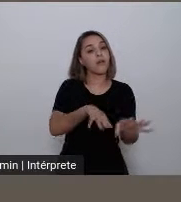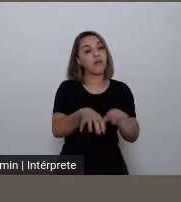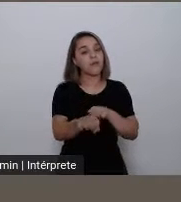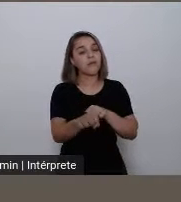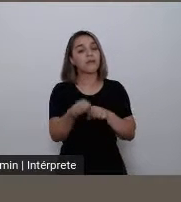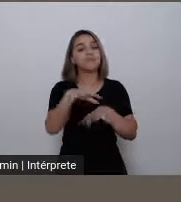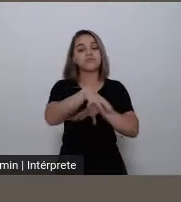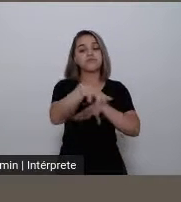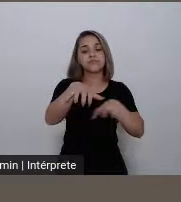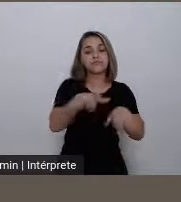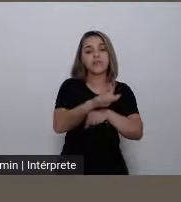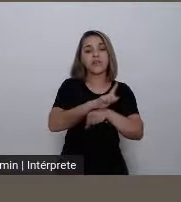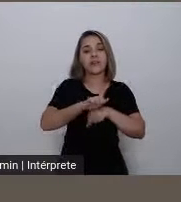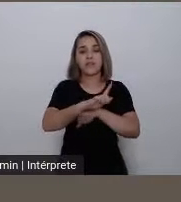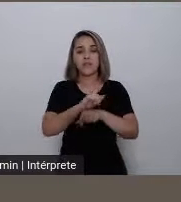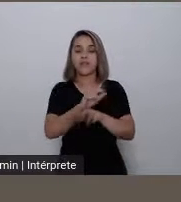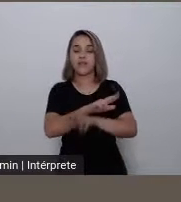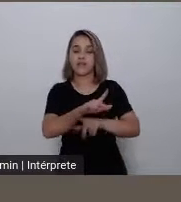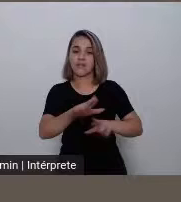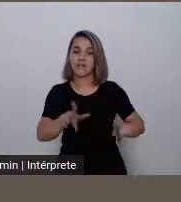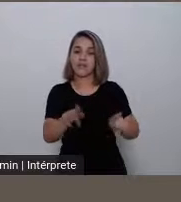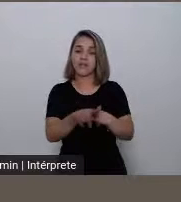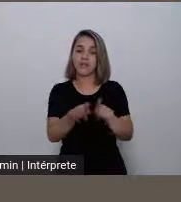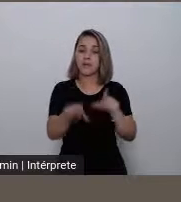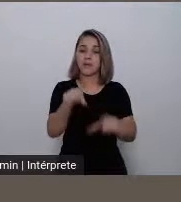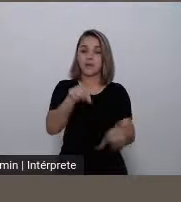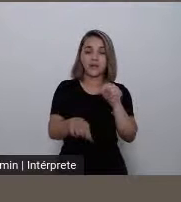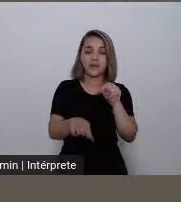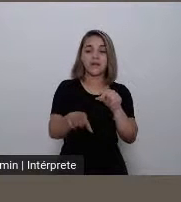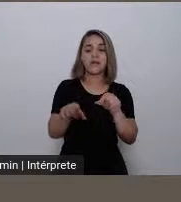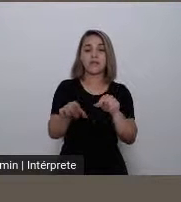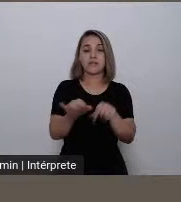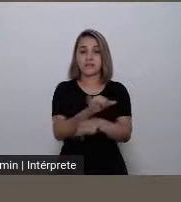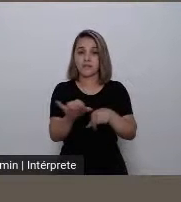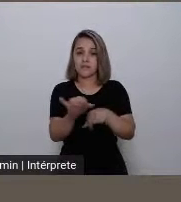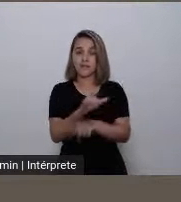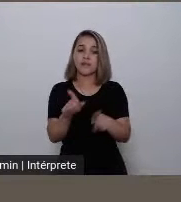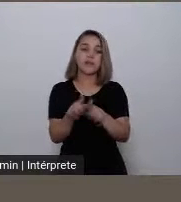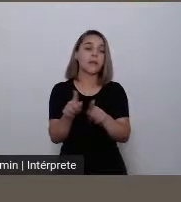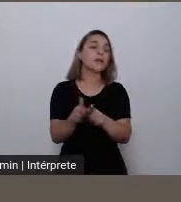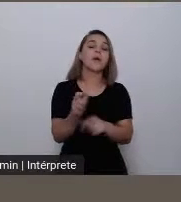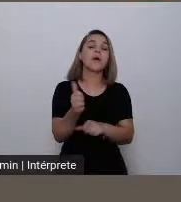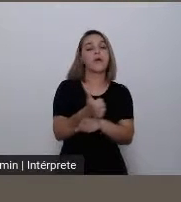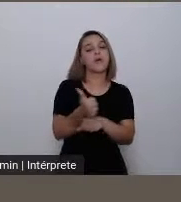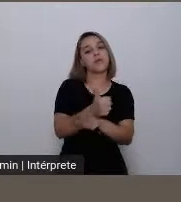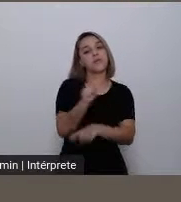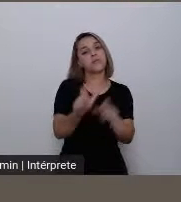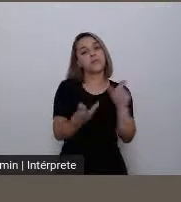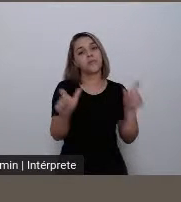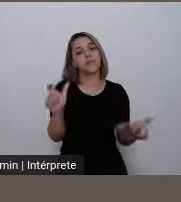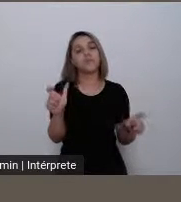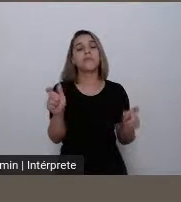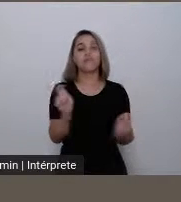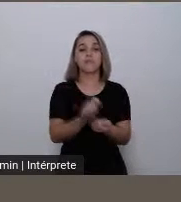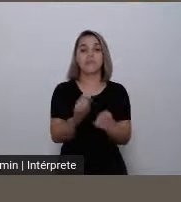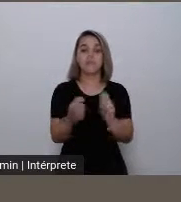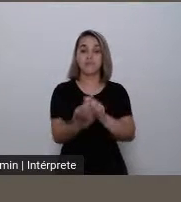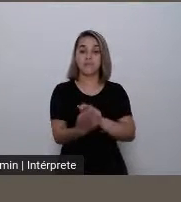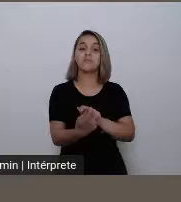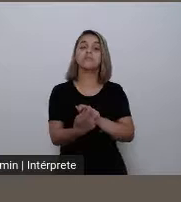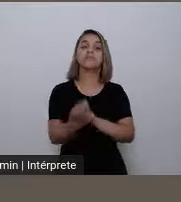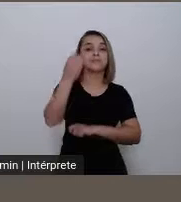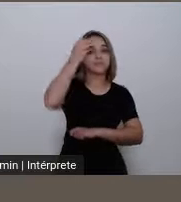áreas de gestão, conservação e curadoria, bem como pela possibilidade de interações regulares com profissionais de outros modos de produção de conhecimento